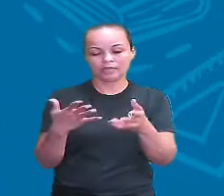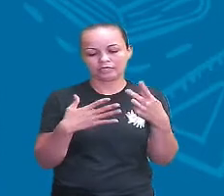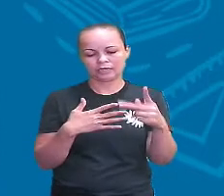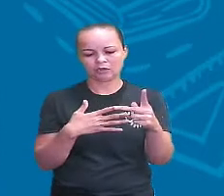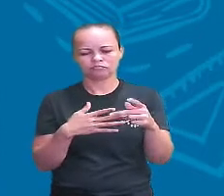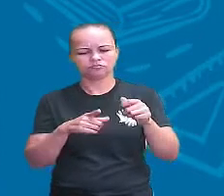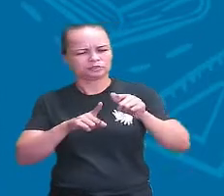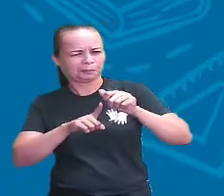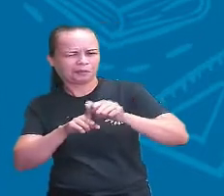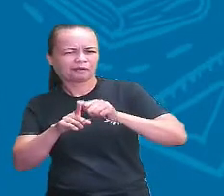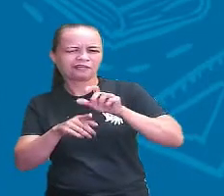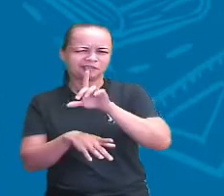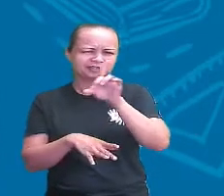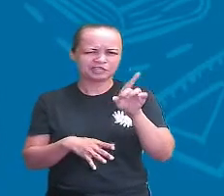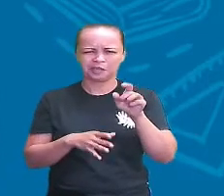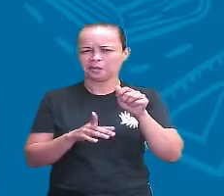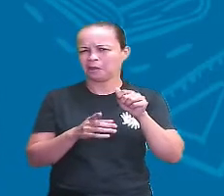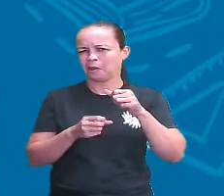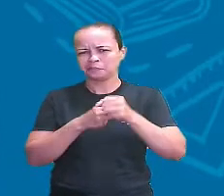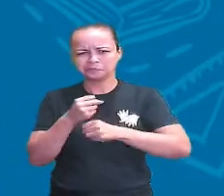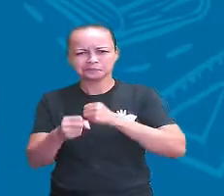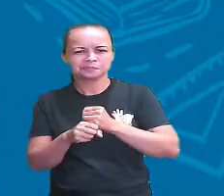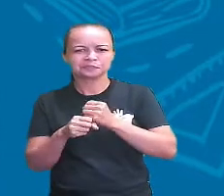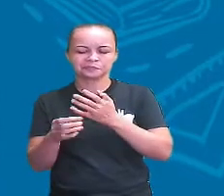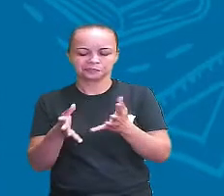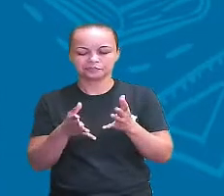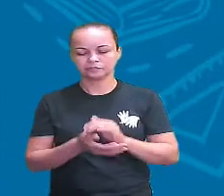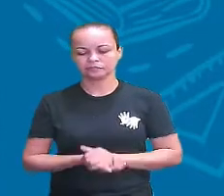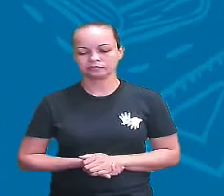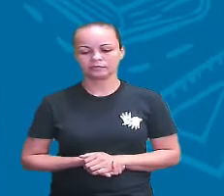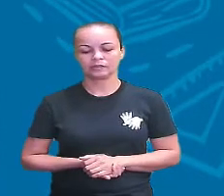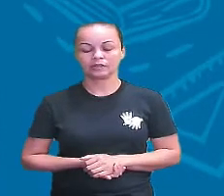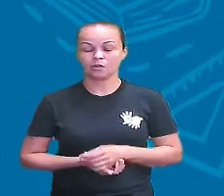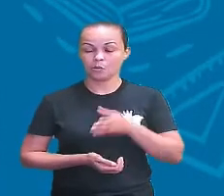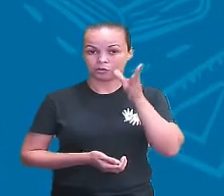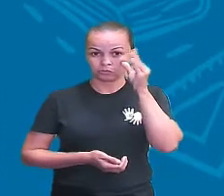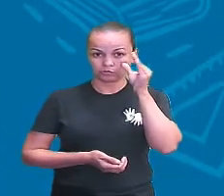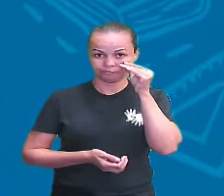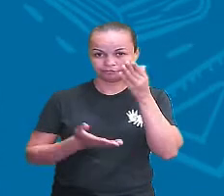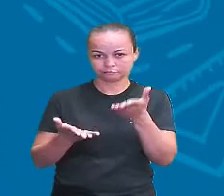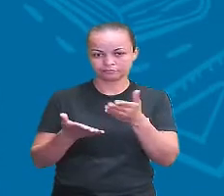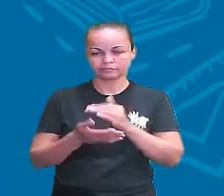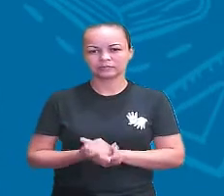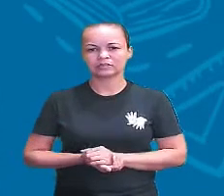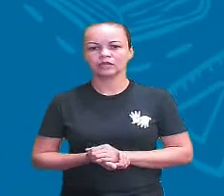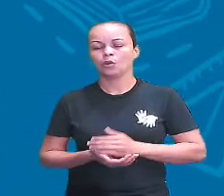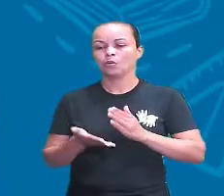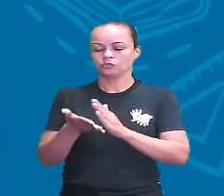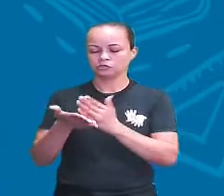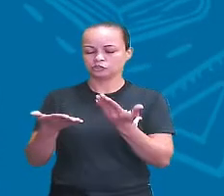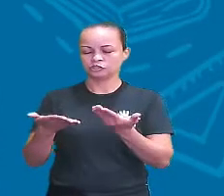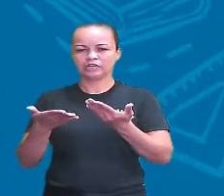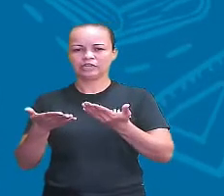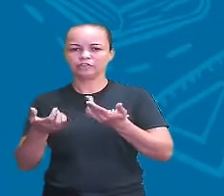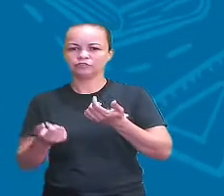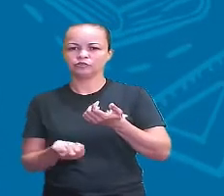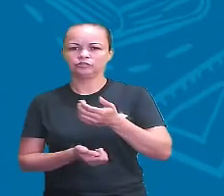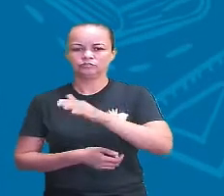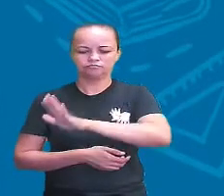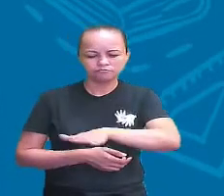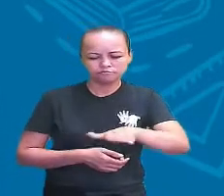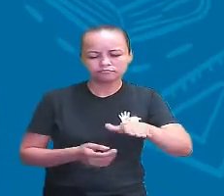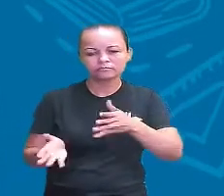Uma curiosidade. Nos livros de histórias infantis, principalmente, ou livros que comecem com era uma vez,